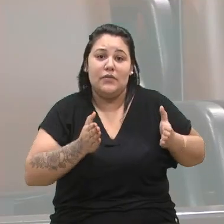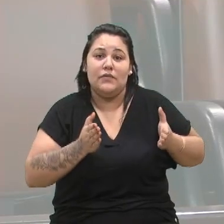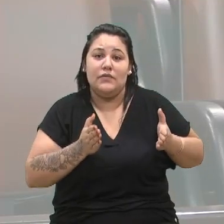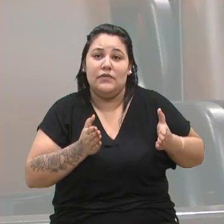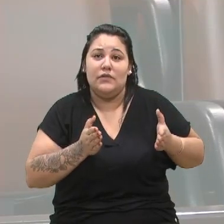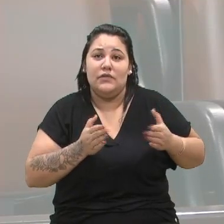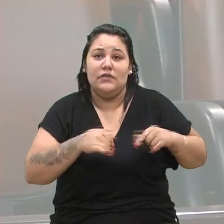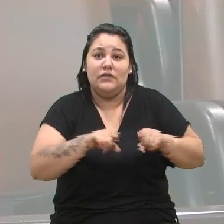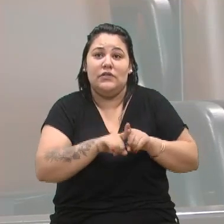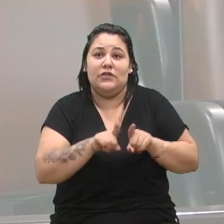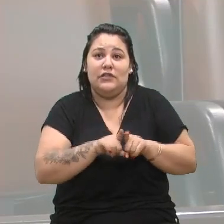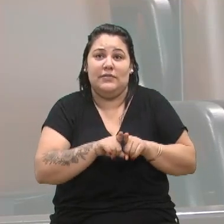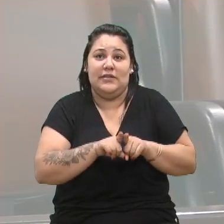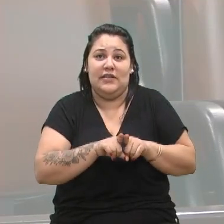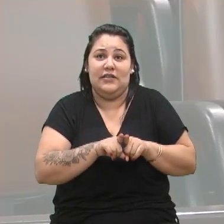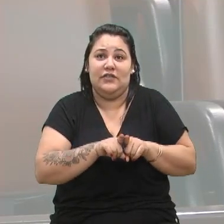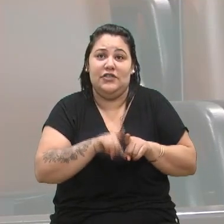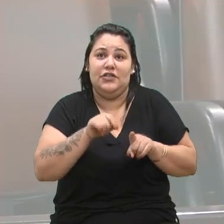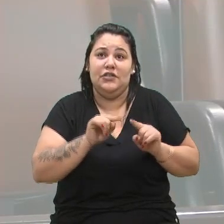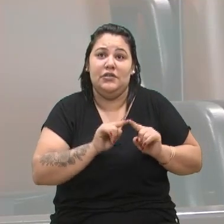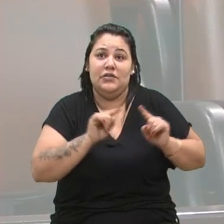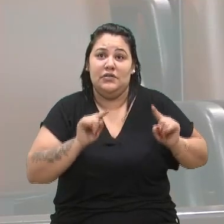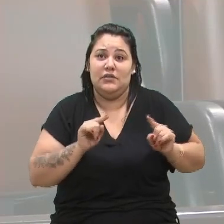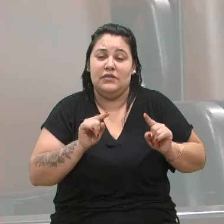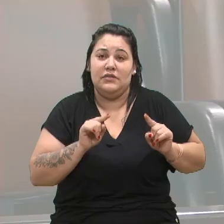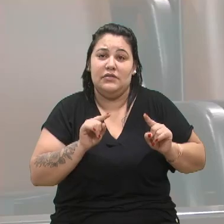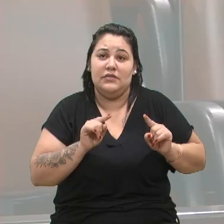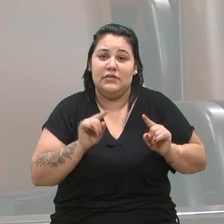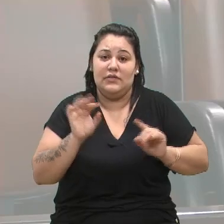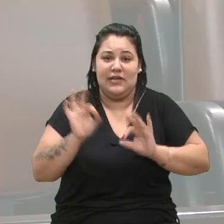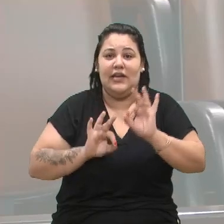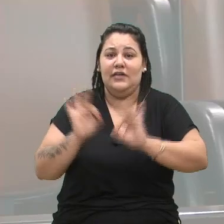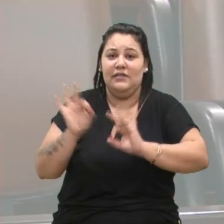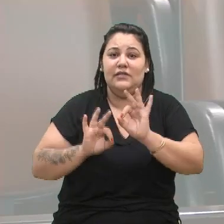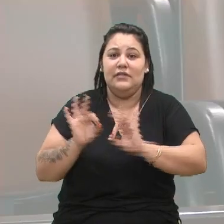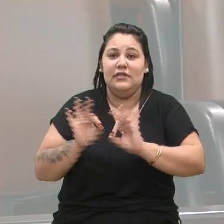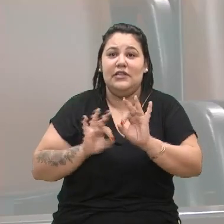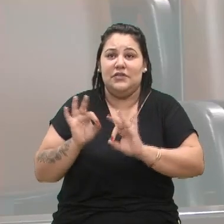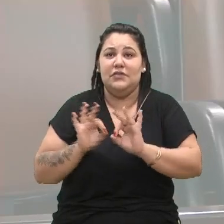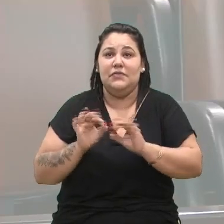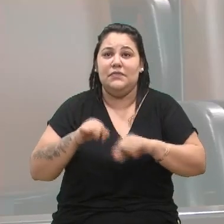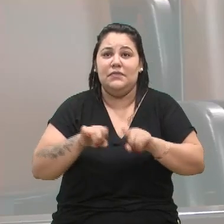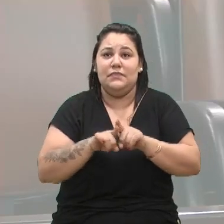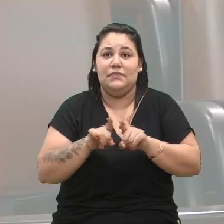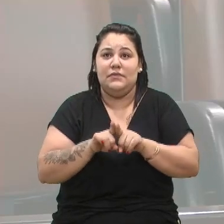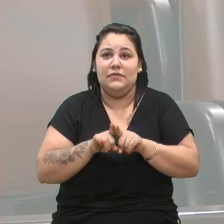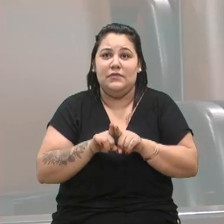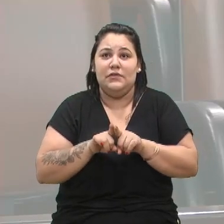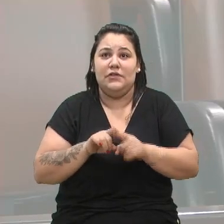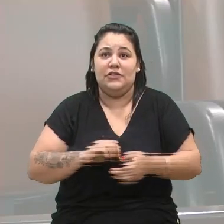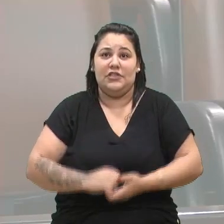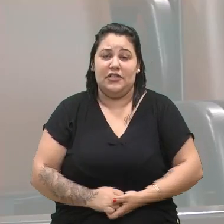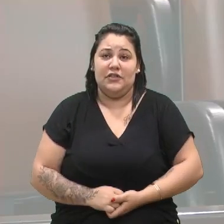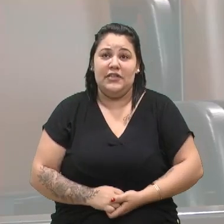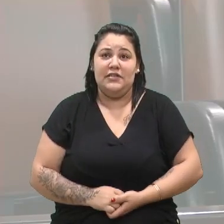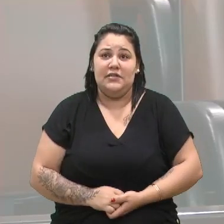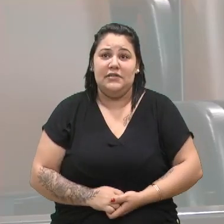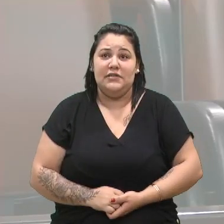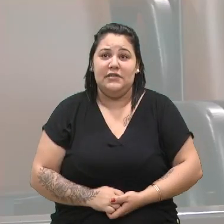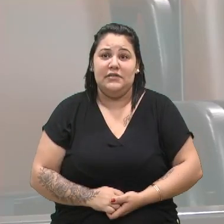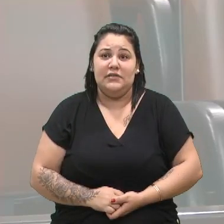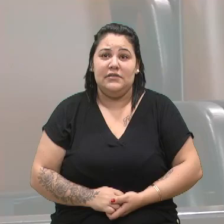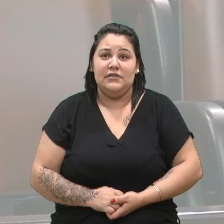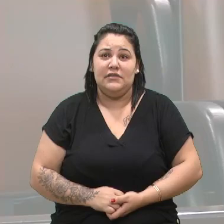emprego. Mas precisa sim de um reajuste, precisa de nós discutir e achar uma forma melhor para que